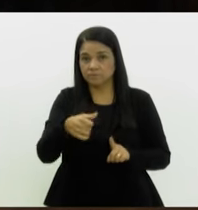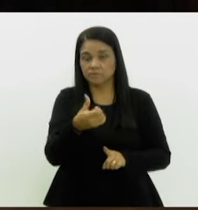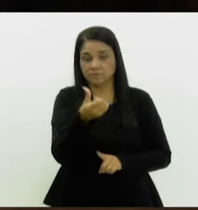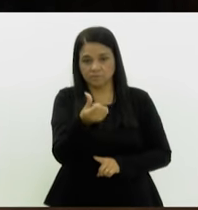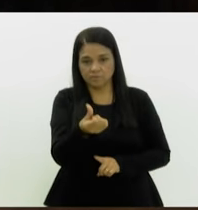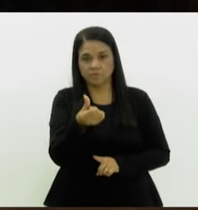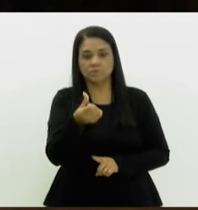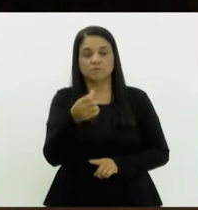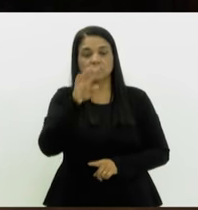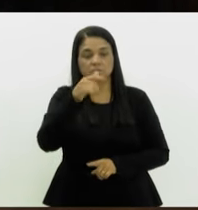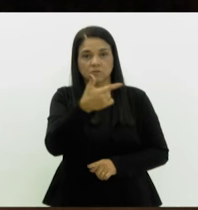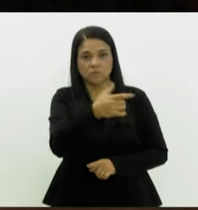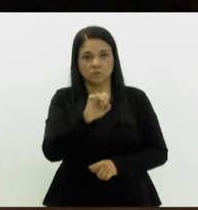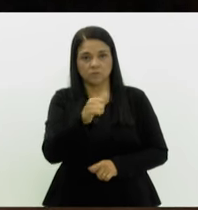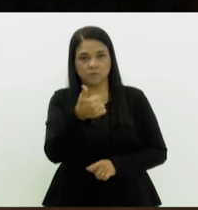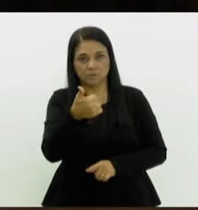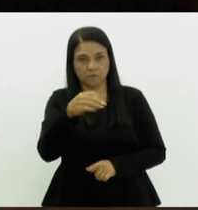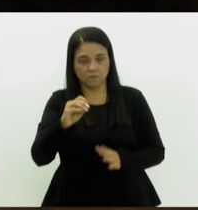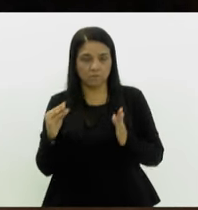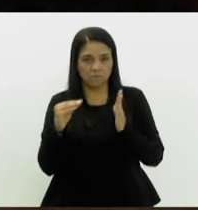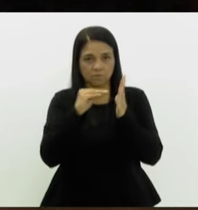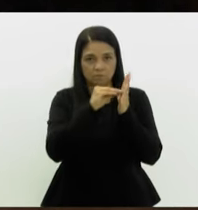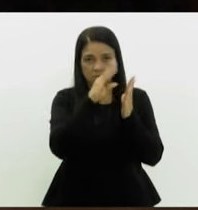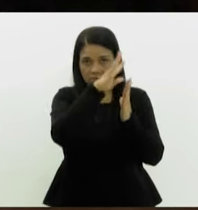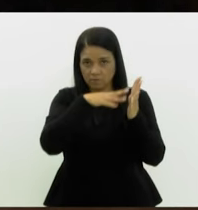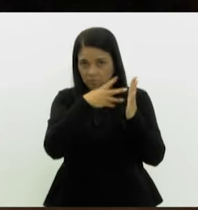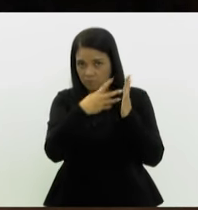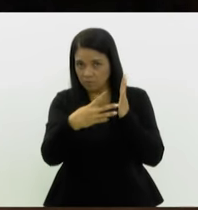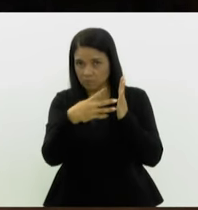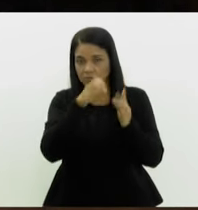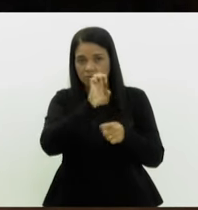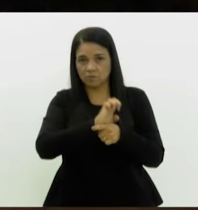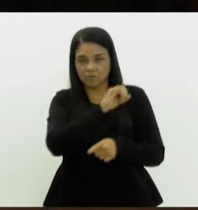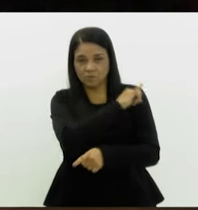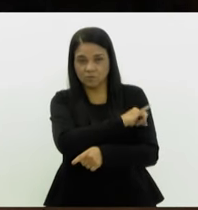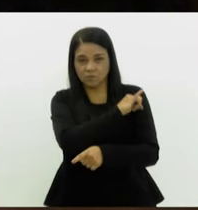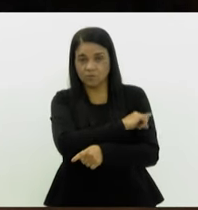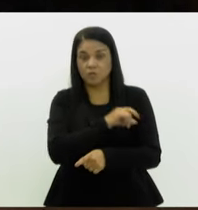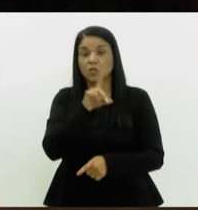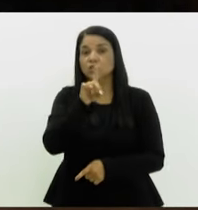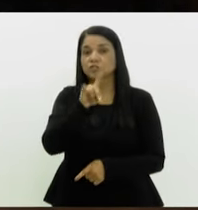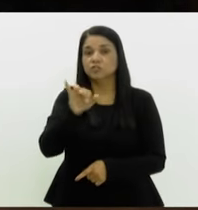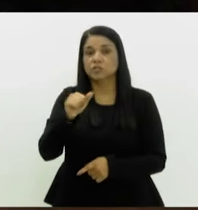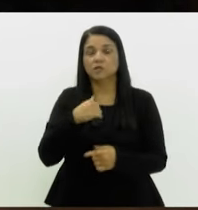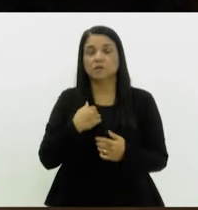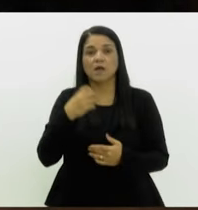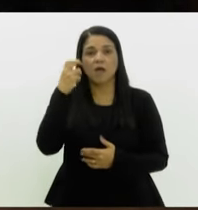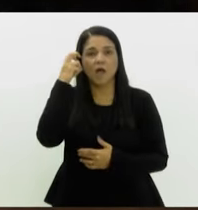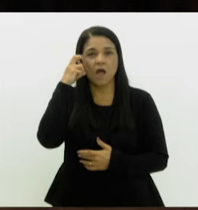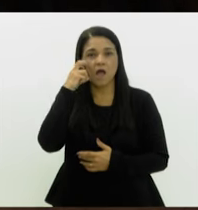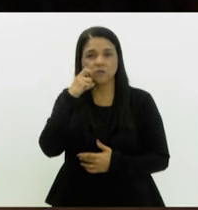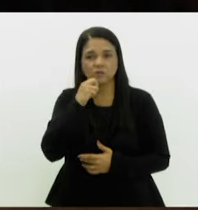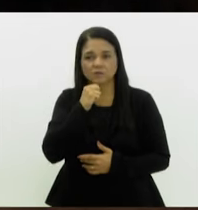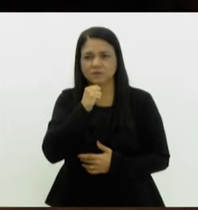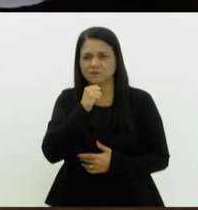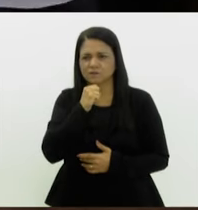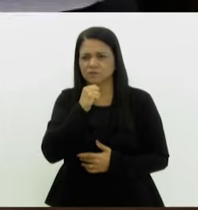incluir no calendário oficial do Estado do Rio de Janeiro o dia da adoção